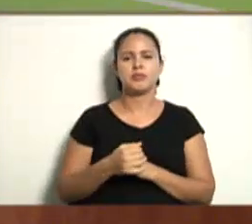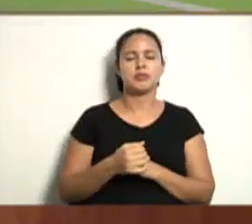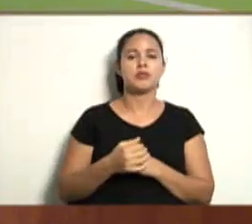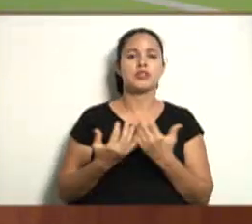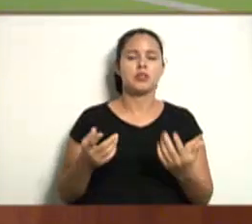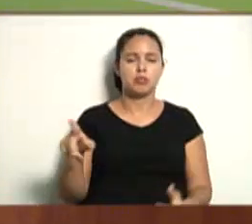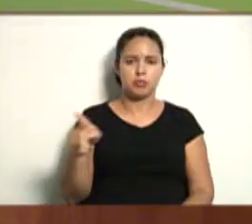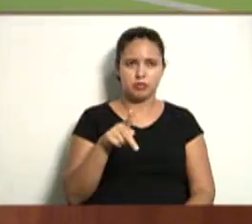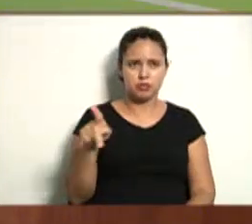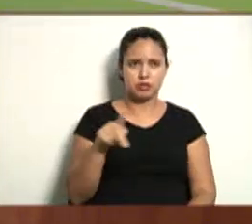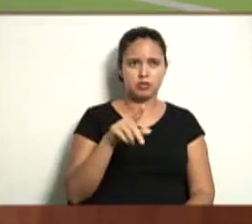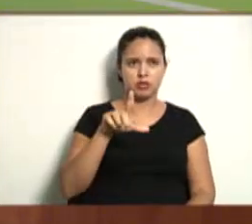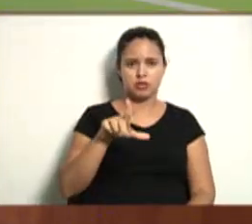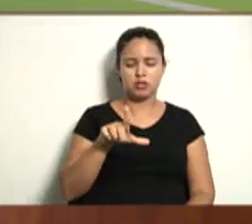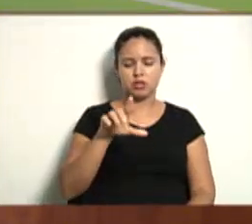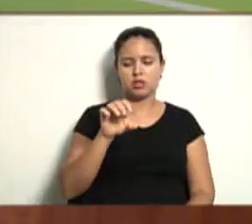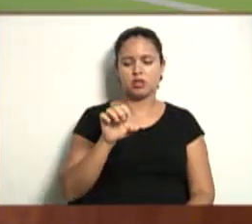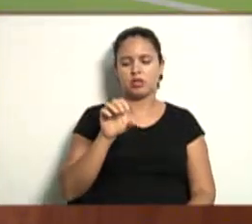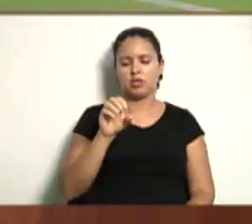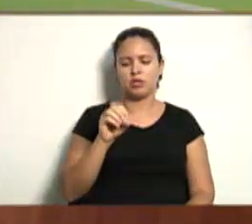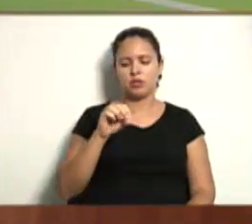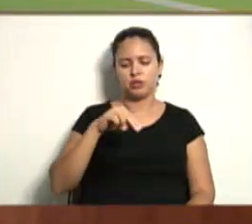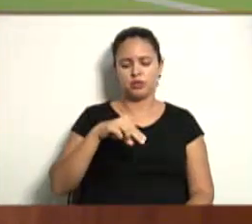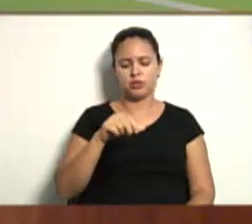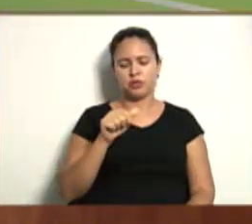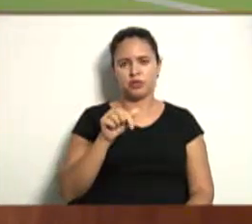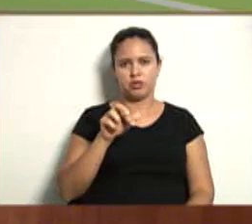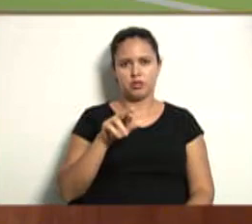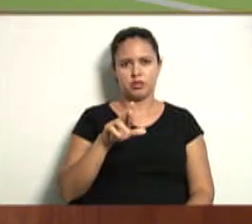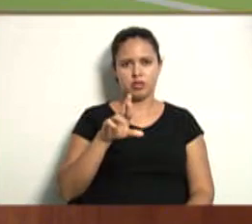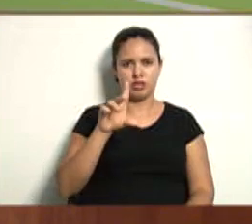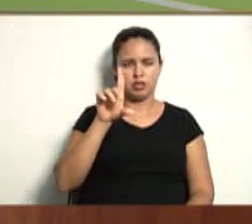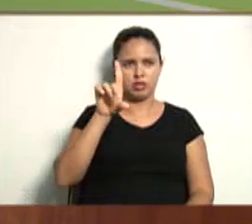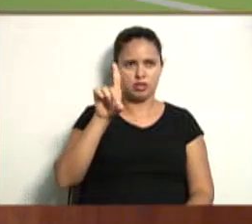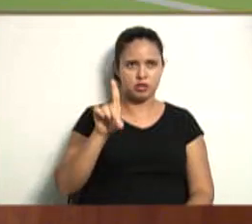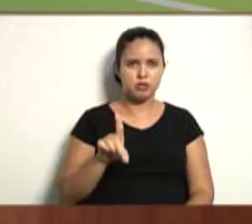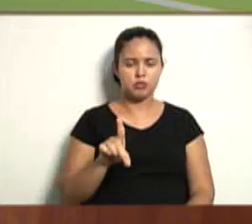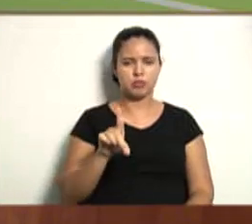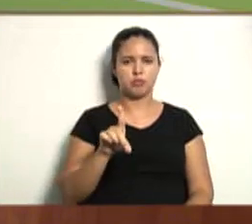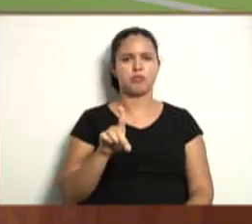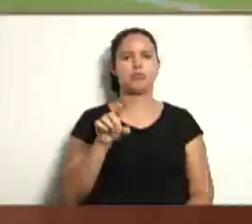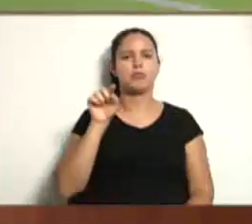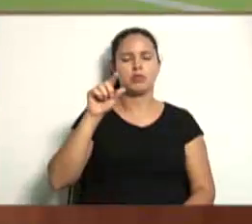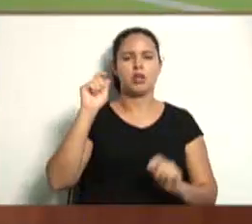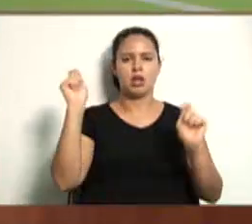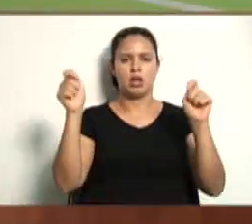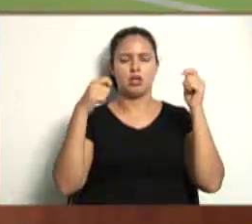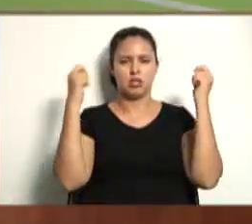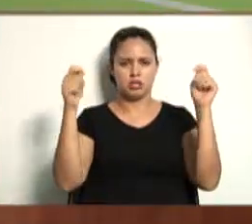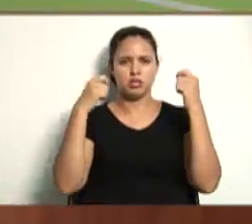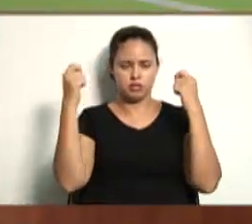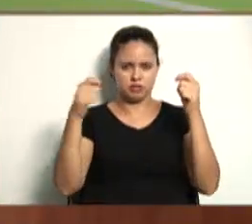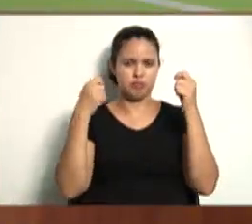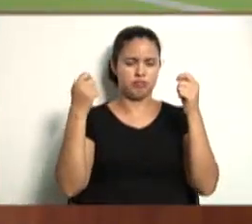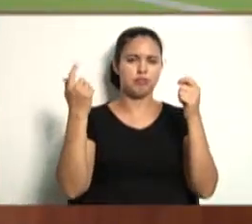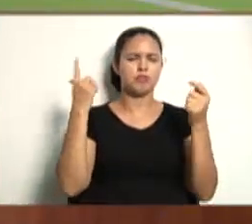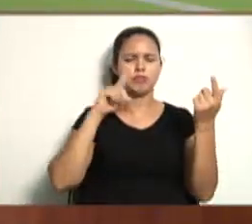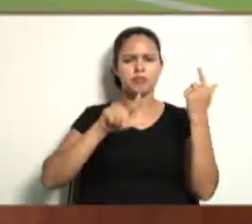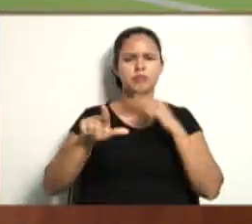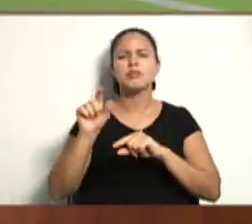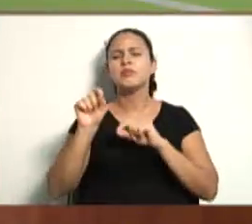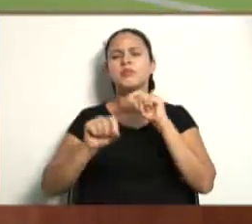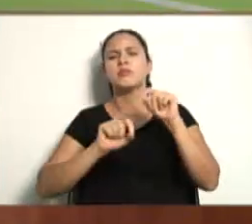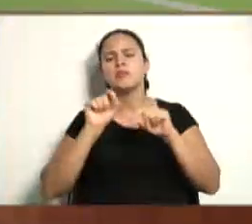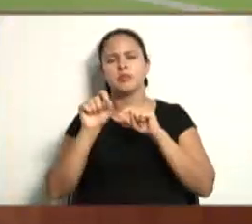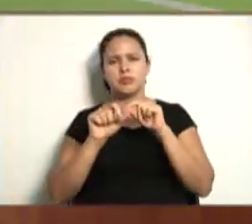professor Leonardo, lá da escola Henrique Dias de Ariquemes, que ele consegue enxergar